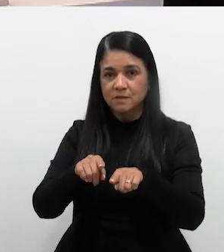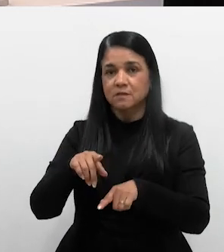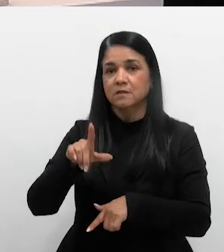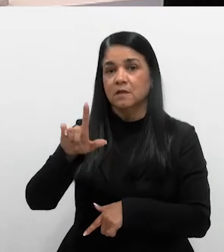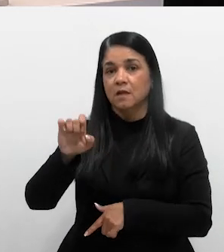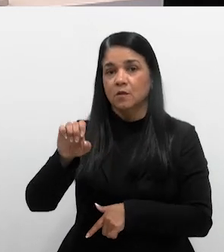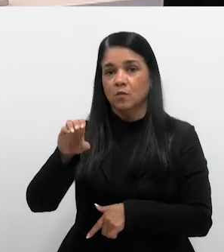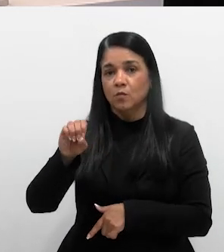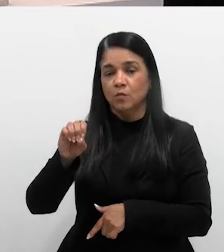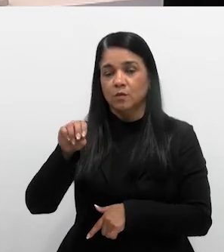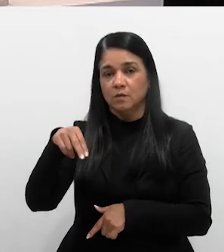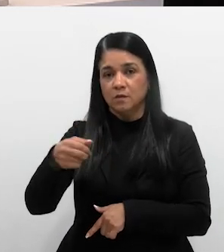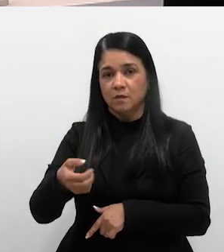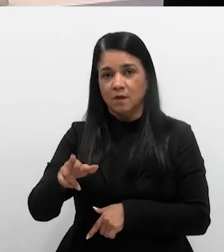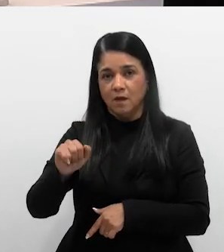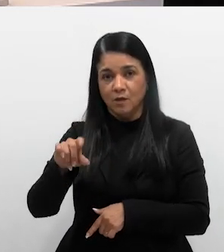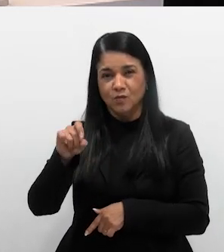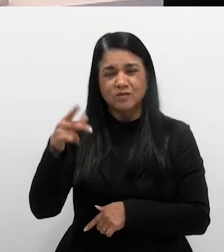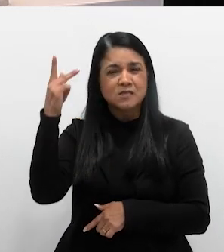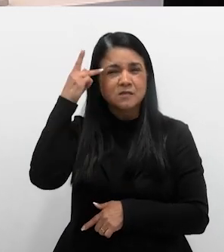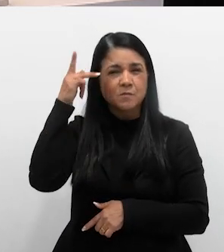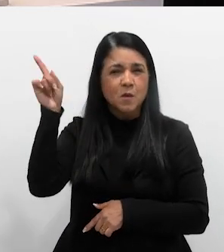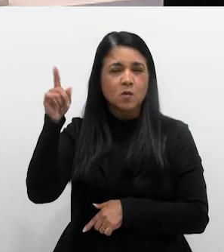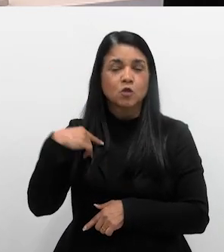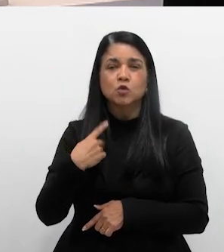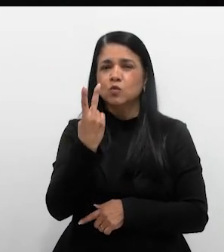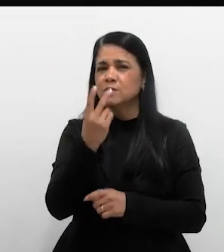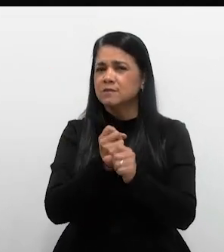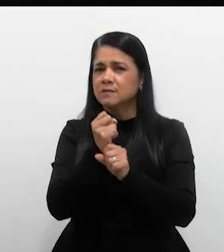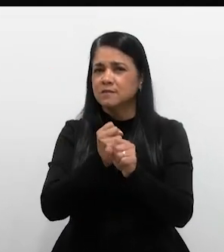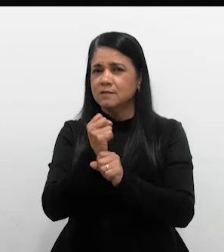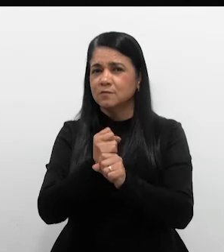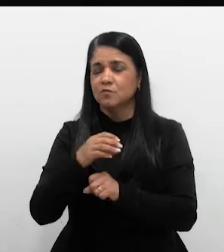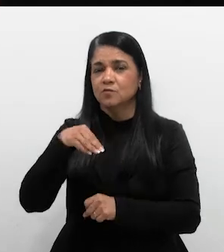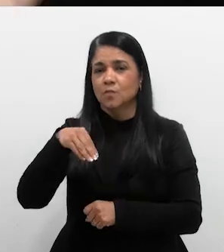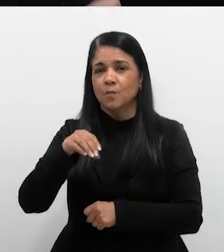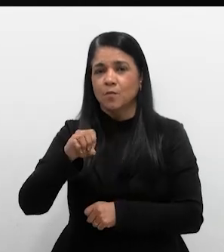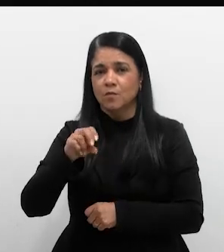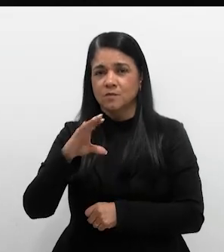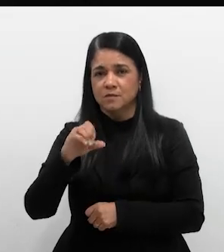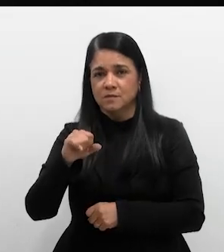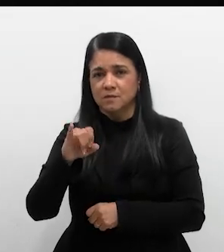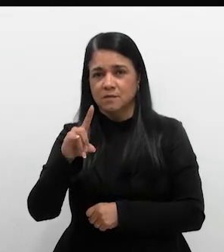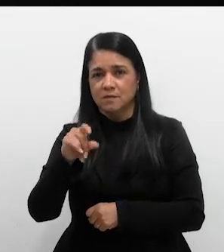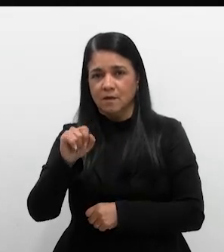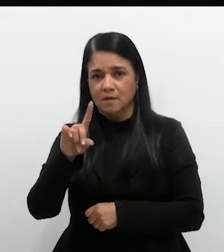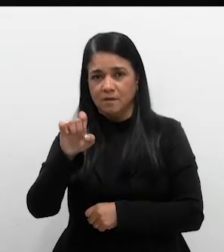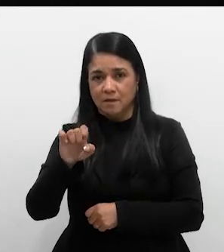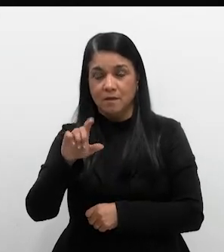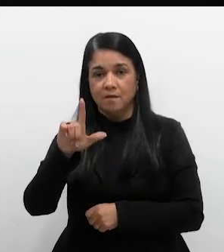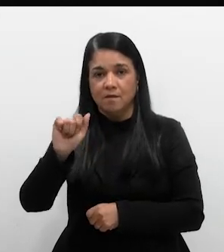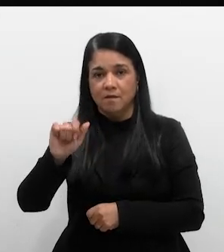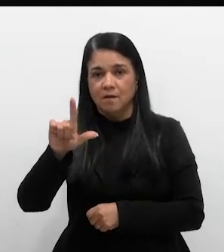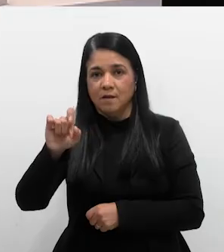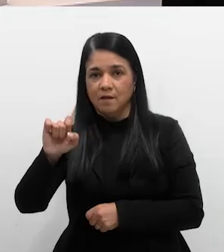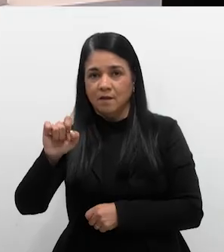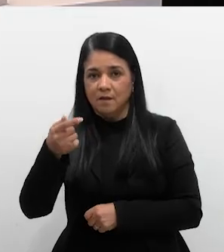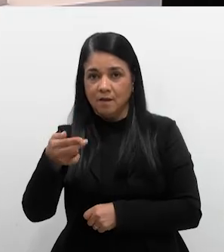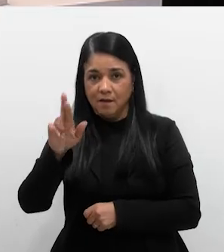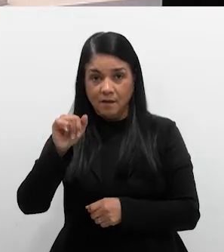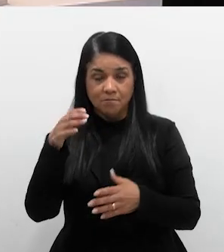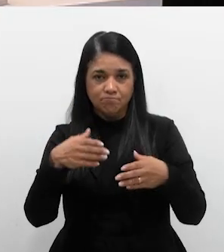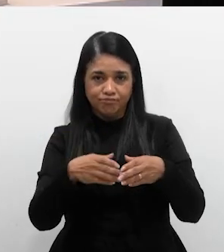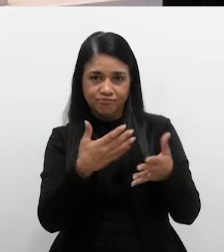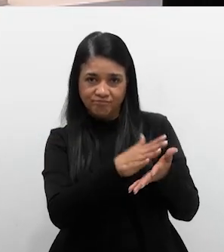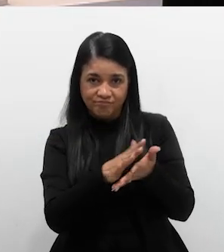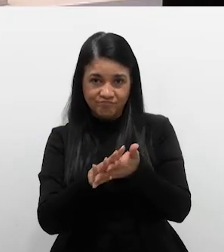tenho uma parceria com o Leonardo de São Paulo, né? Os 2 anos que eu fiz Mocidade Alegre, os 2 enredos são escrita do Léo, né? Os 2 campeonatos lá em